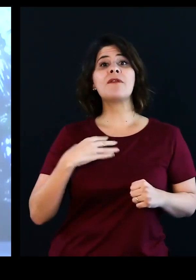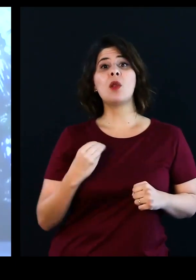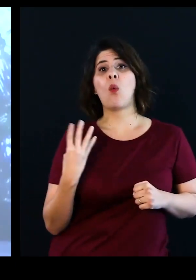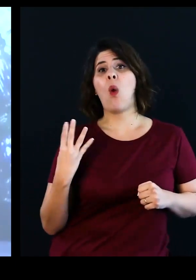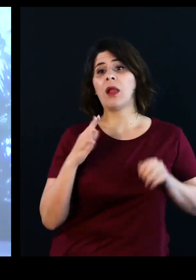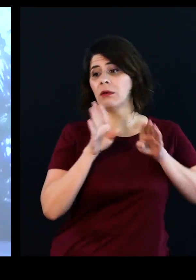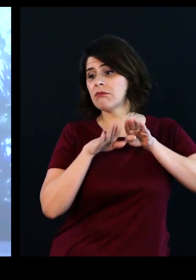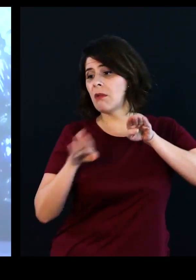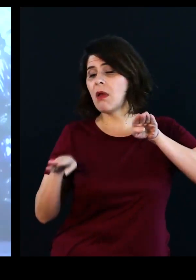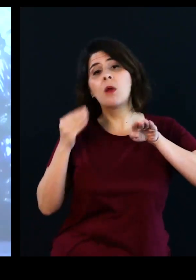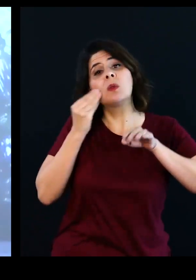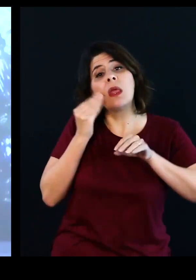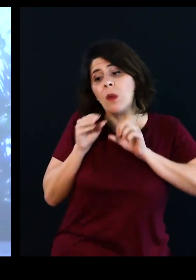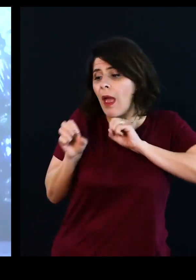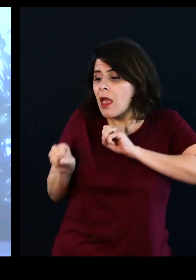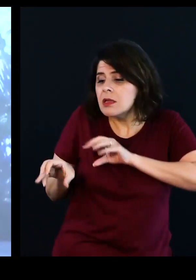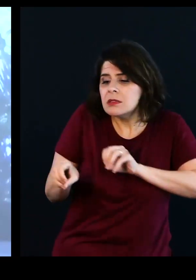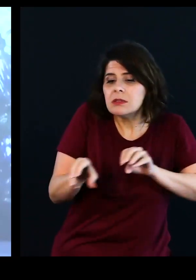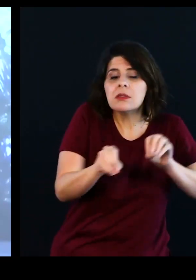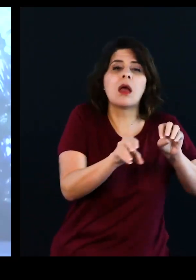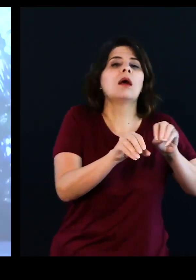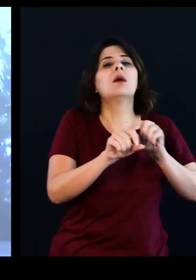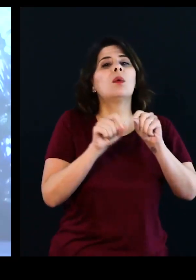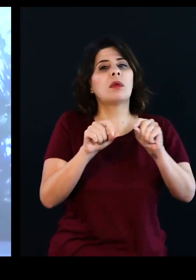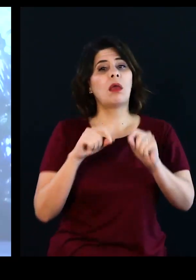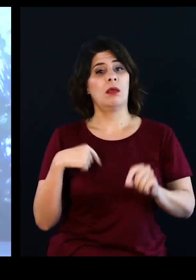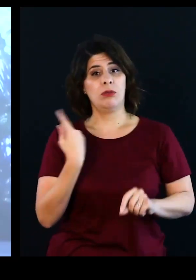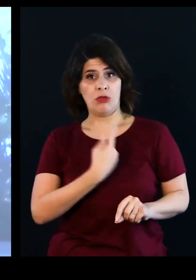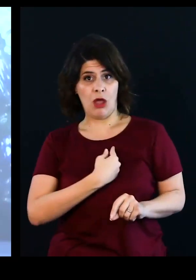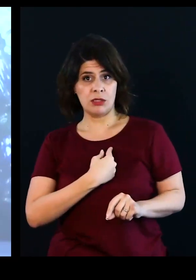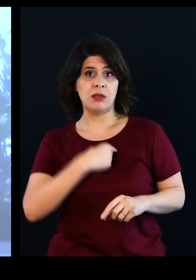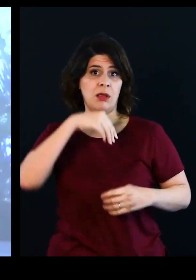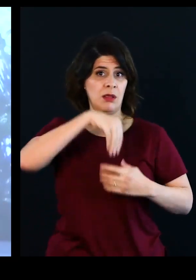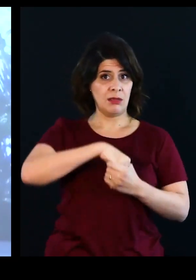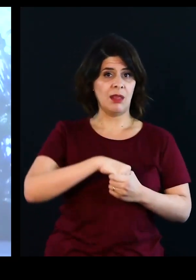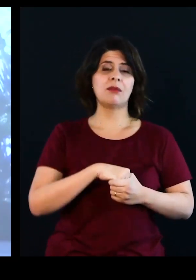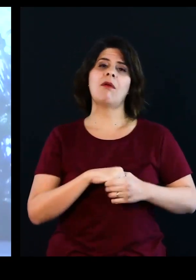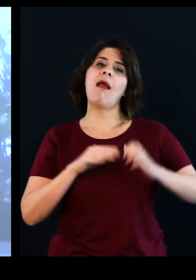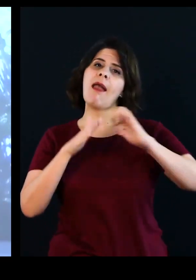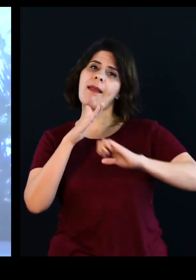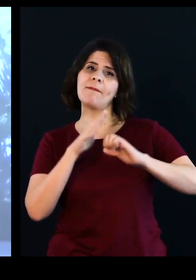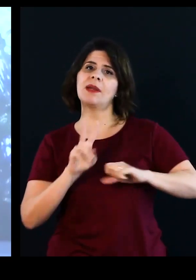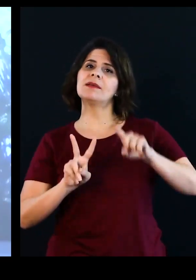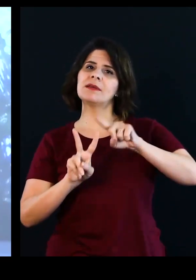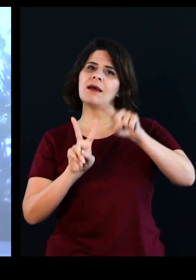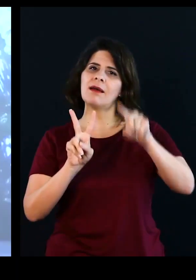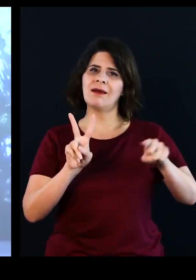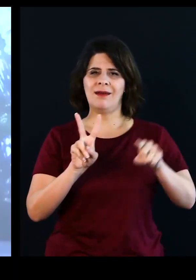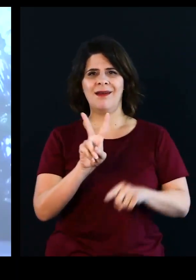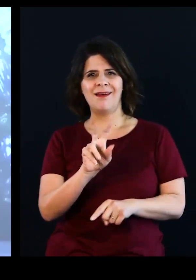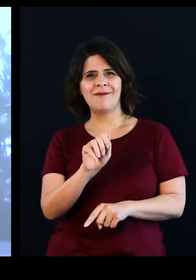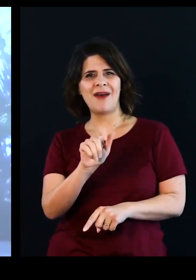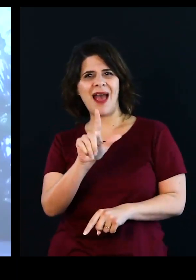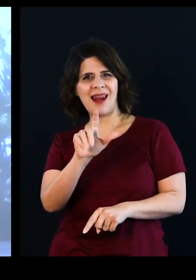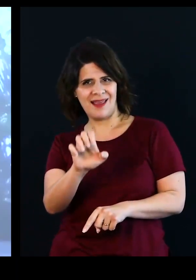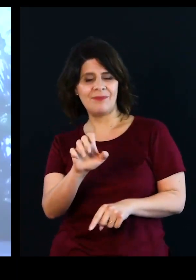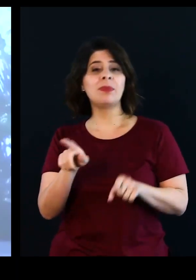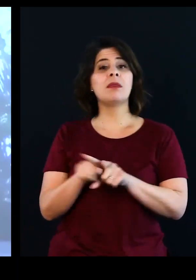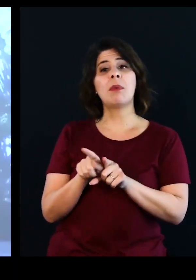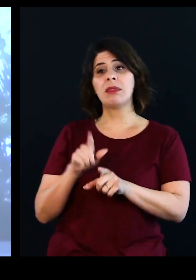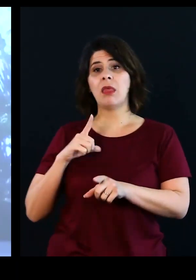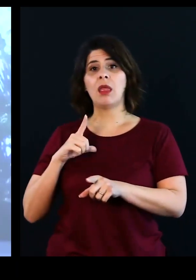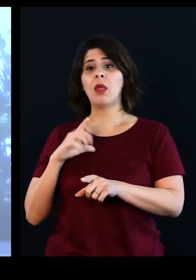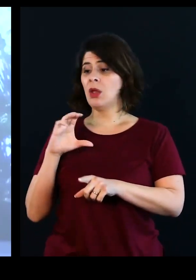que eu acho que nós, na Vale, o nosso CEO, o Eduardo, Bartolomeu, o Osório, que é quem